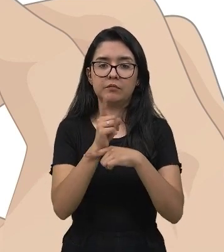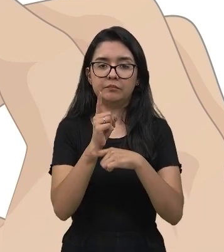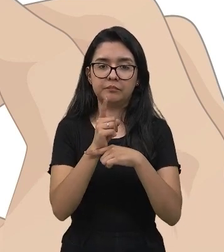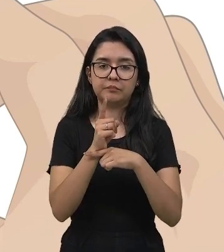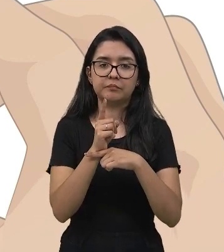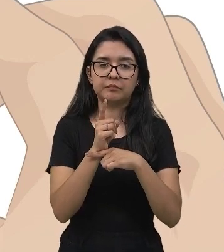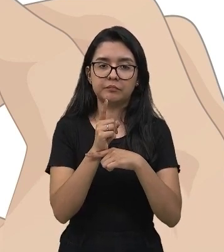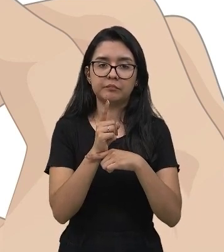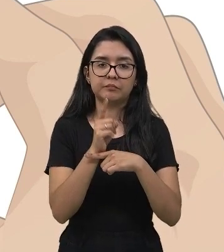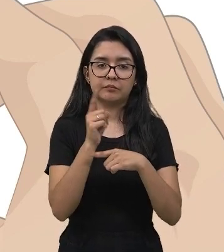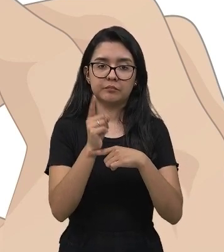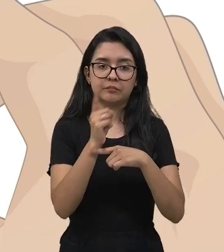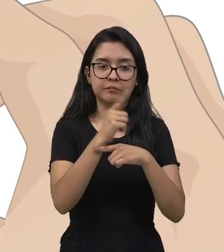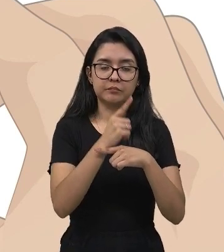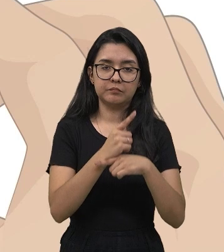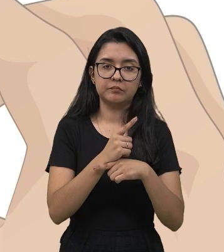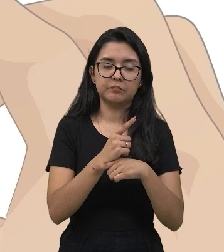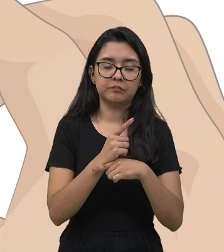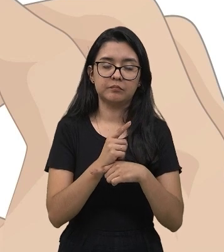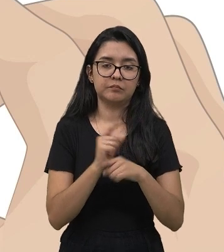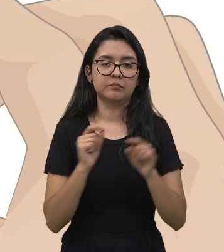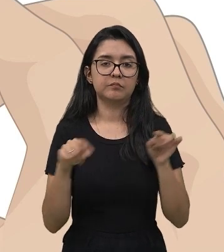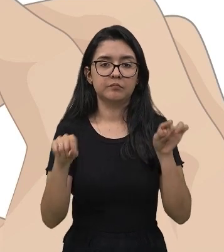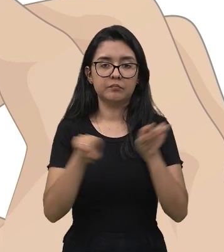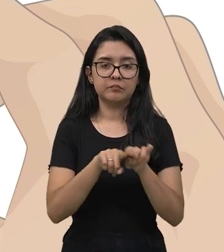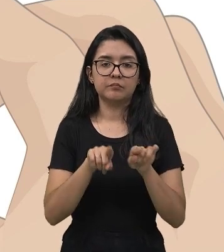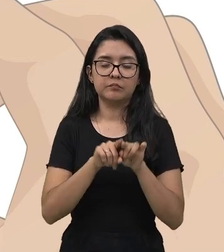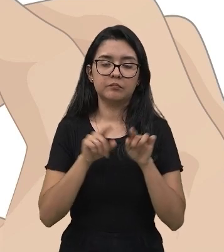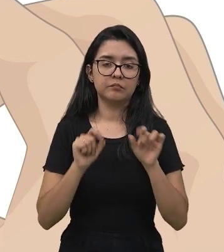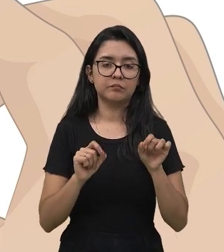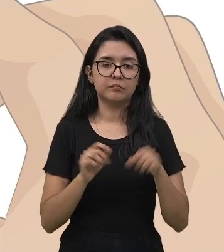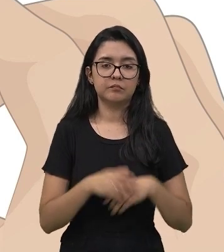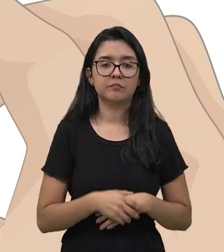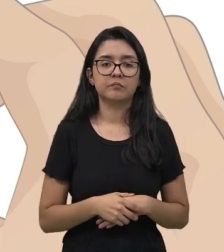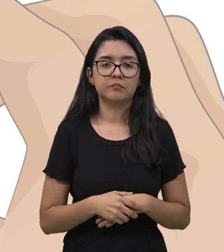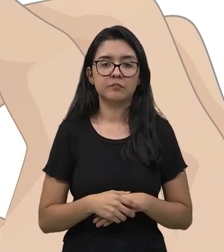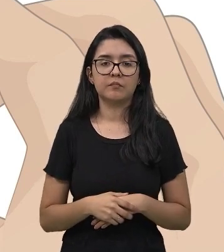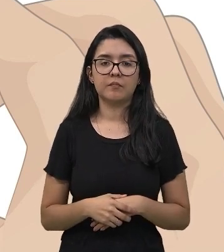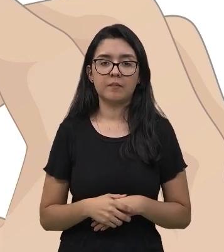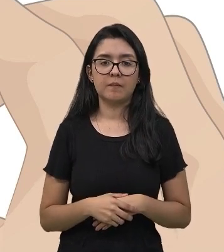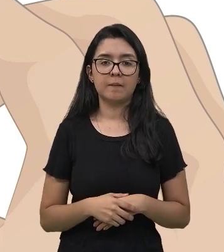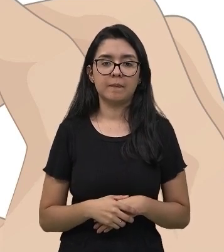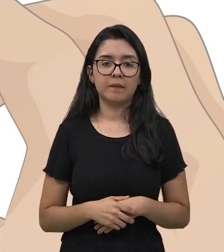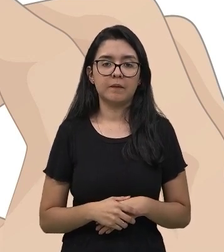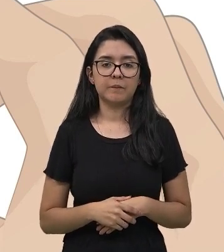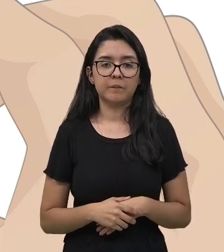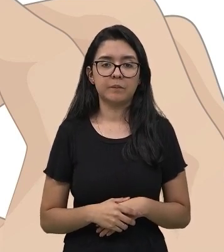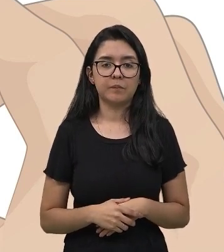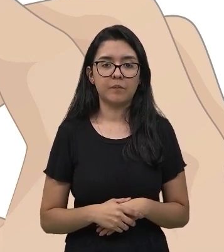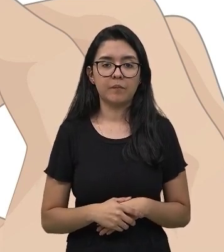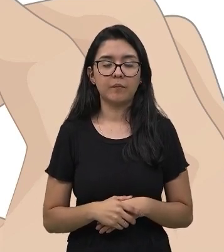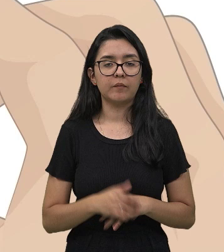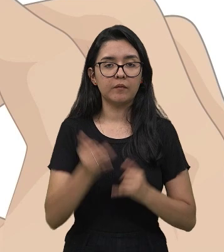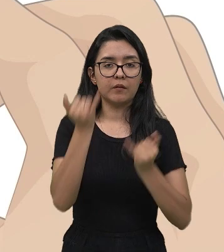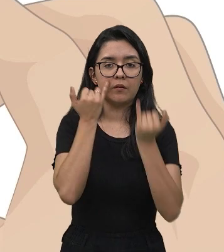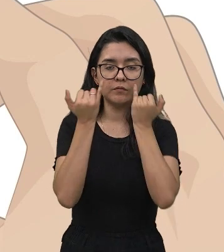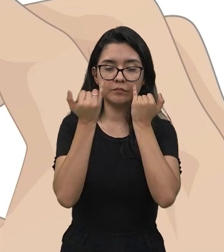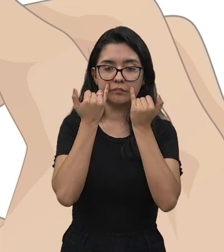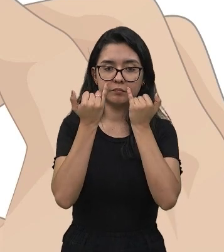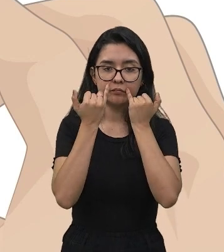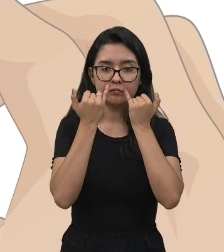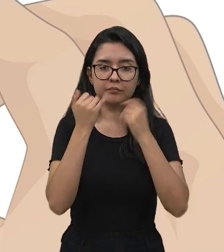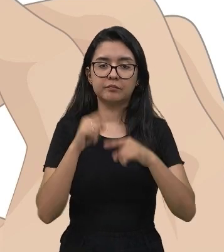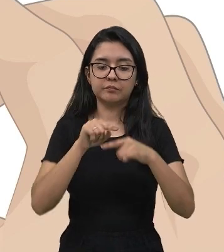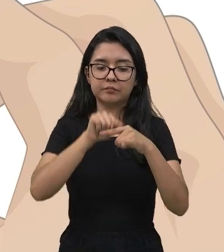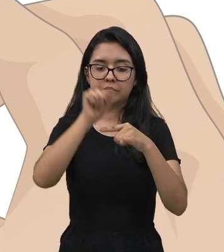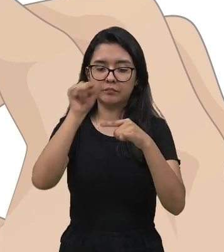anti-horário, tá legal? E nós estamos considerando aí a parte de dentro, ó, a parte de dentro, as informações que estão na parte de dentro aí